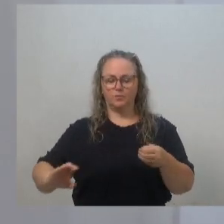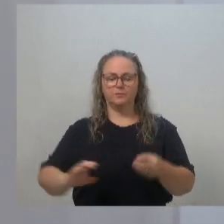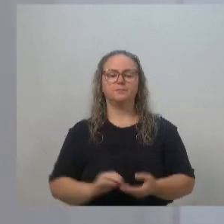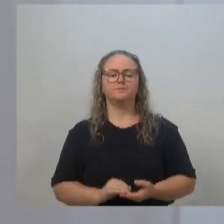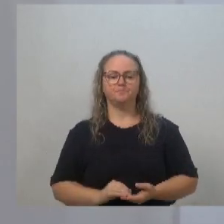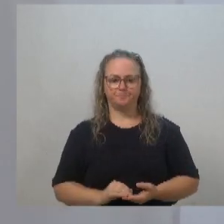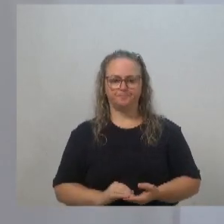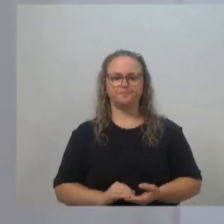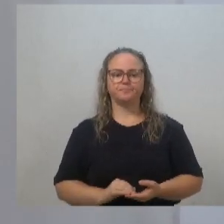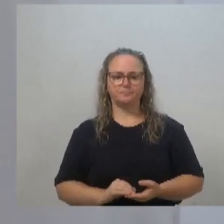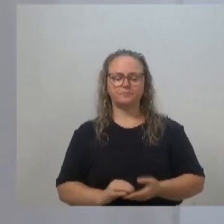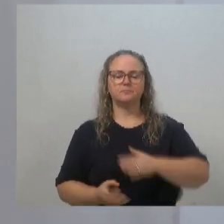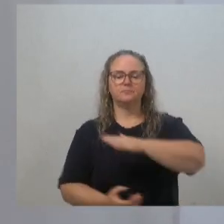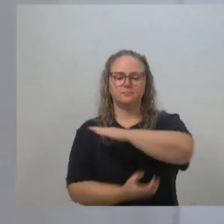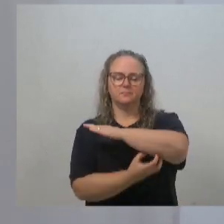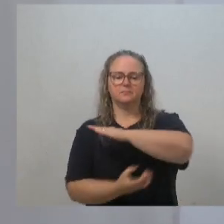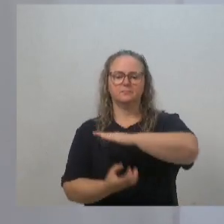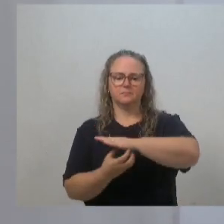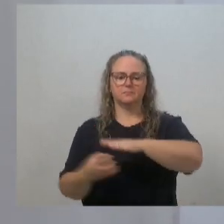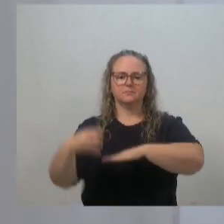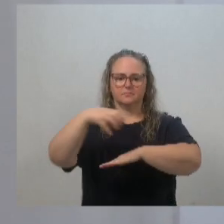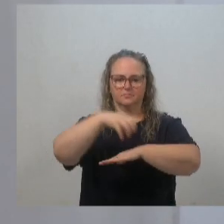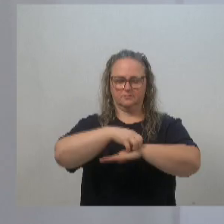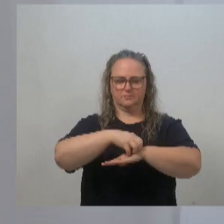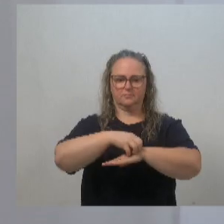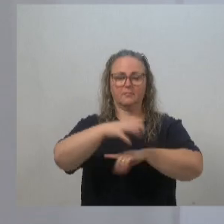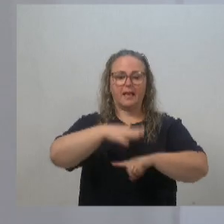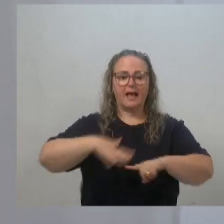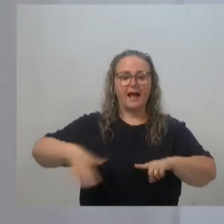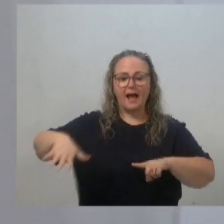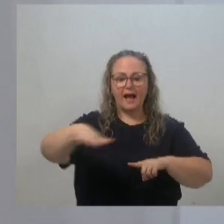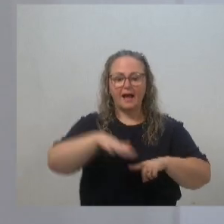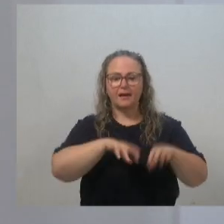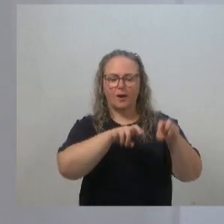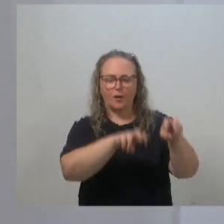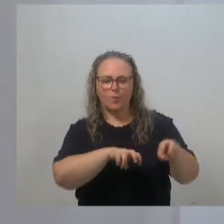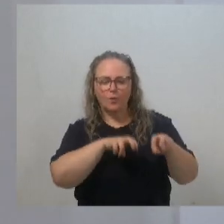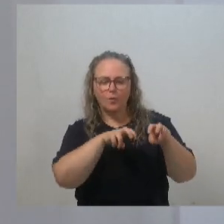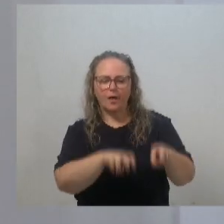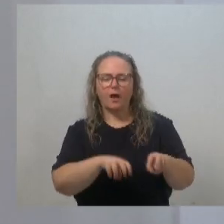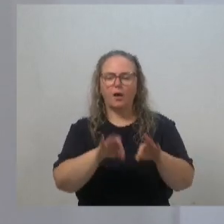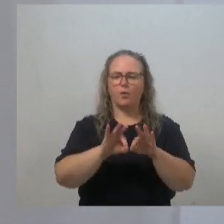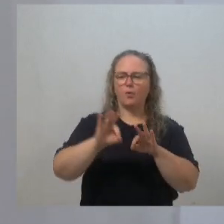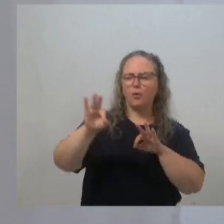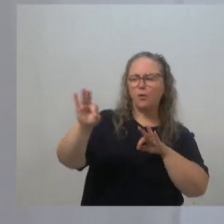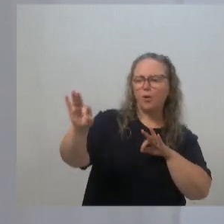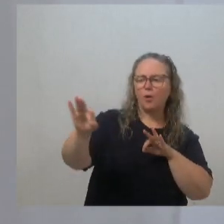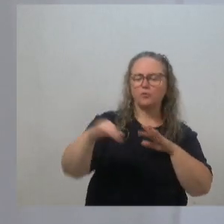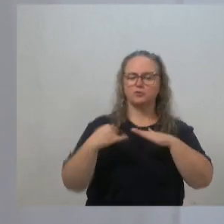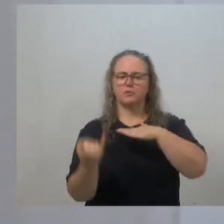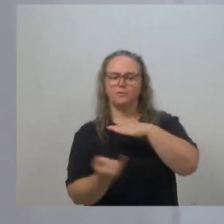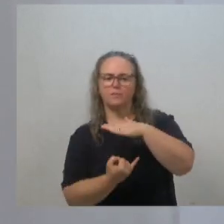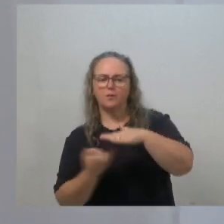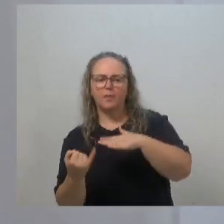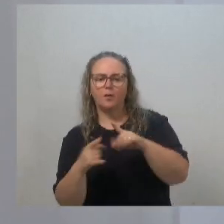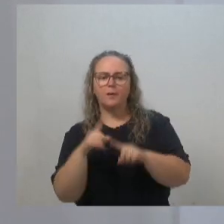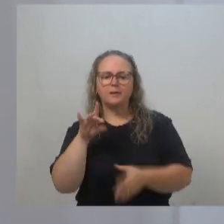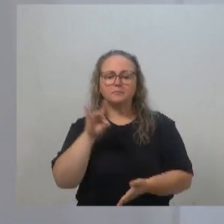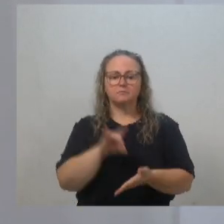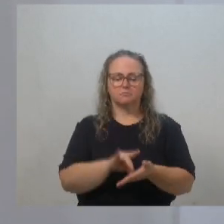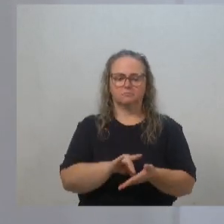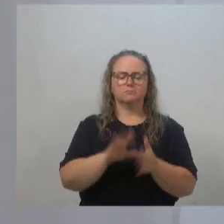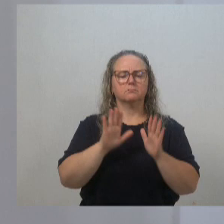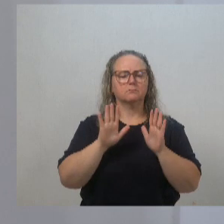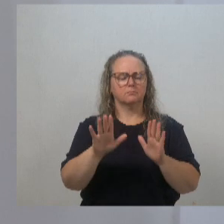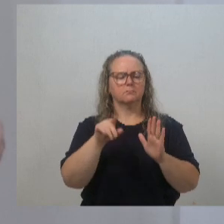áreas rurais, remotas ou em núcleos urbanos informais consolidados. Aí eu